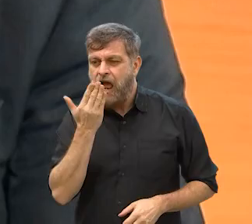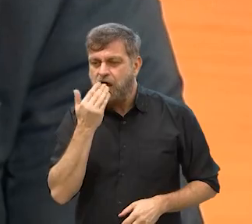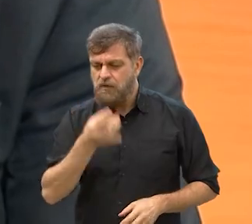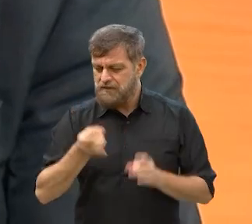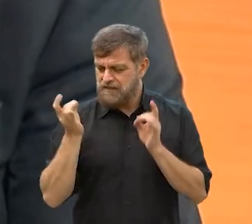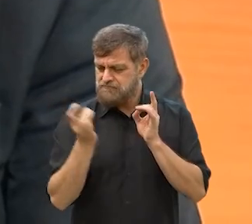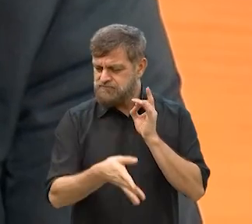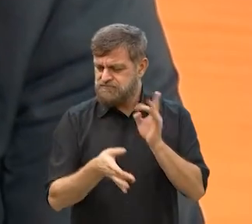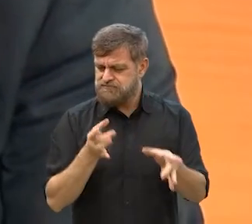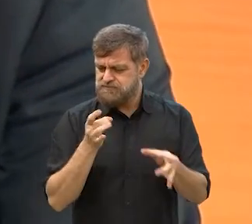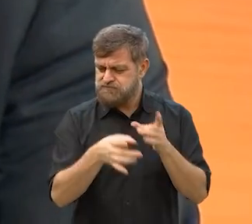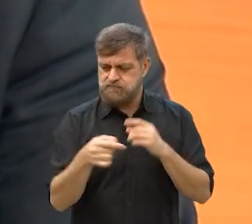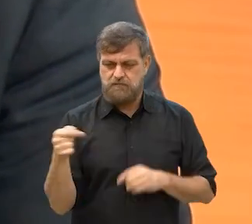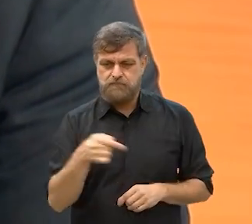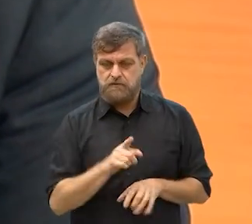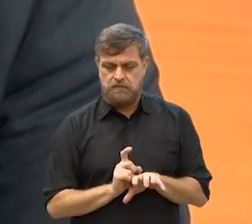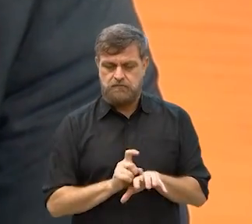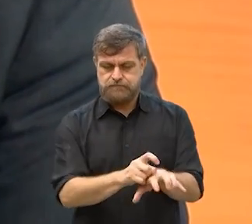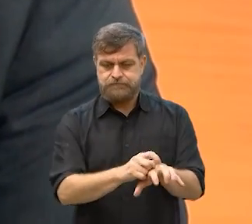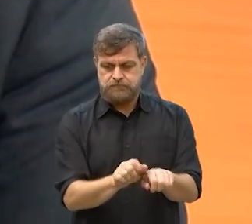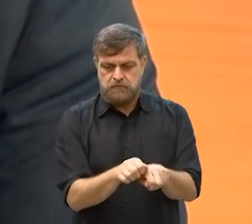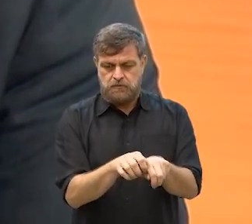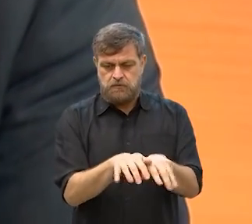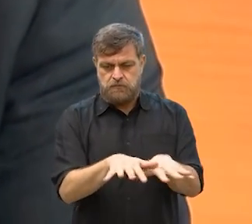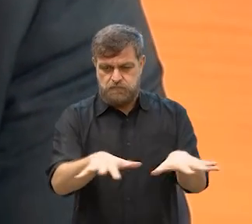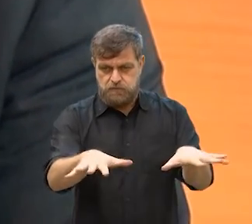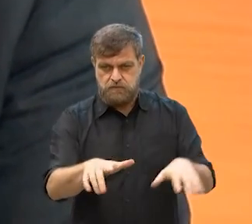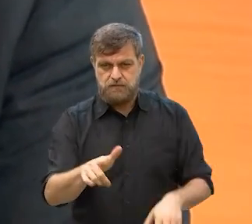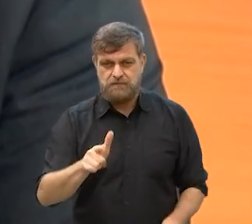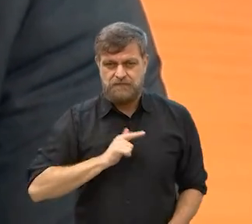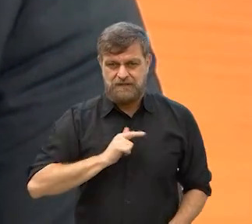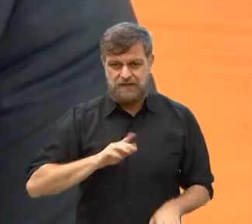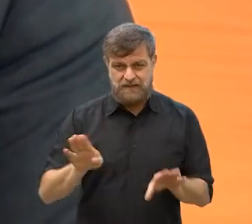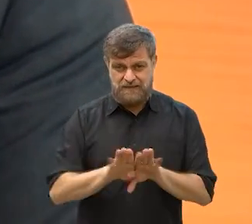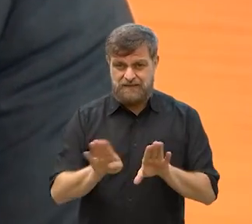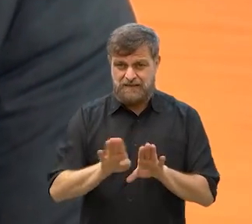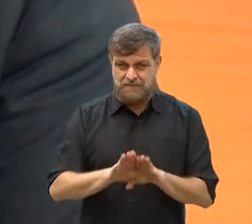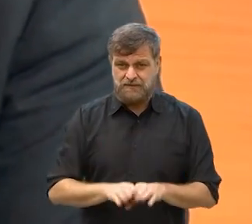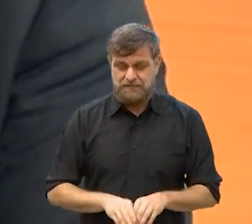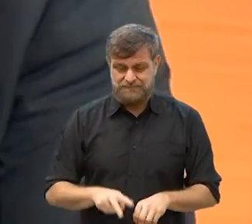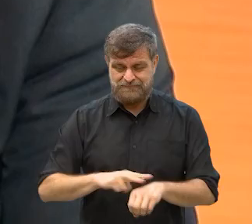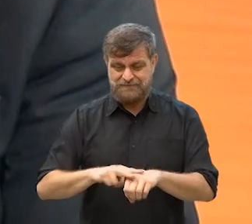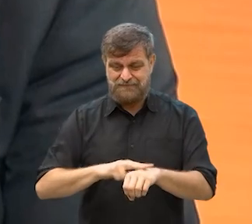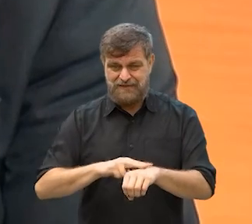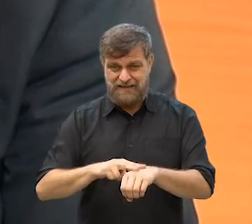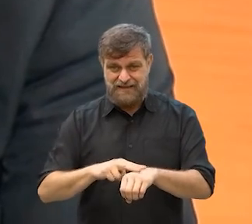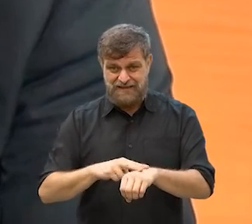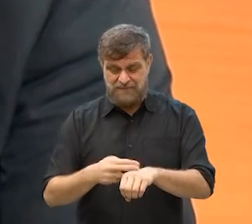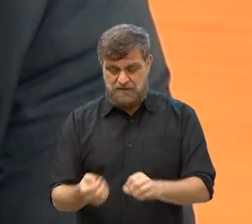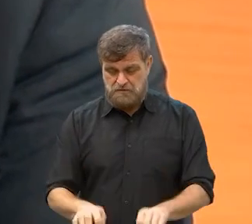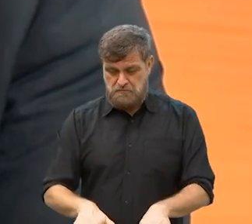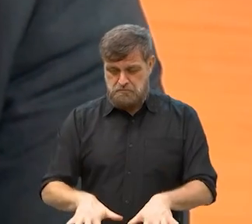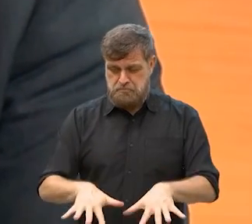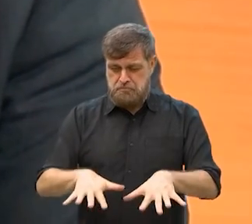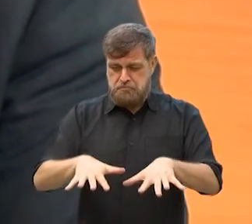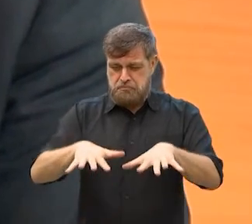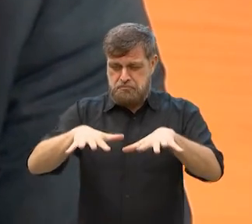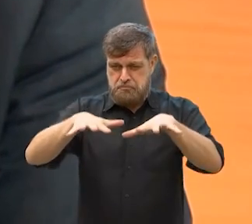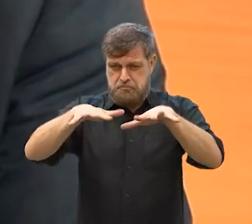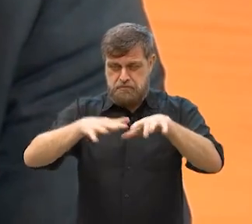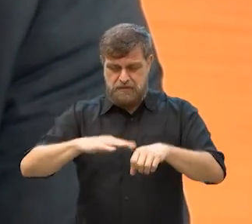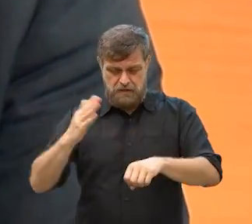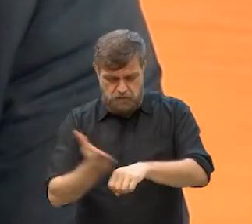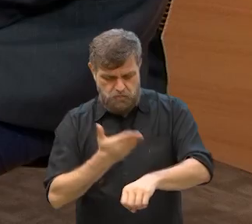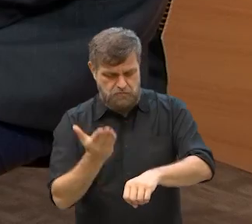de alimentação que são jogados na rua. Então isso, o mato alto, né? Então isso acaba contribuindo mais para